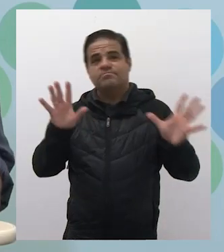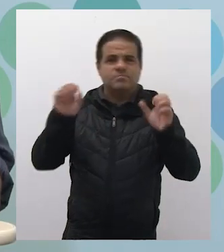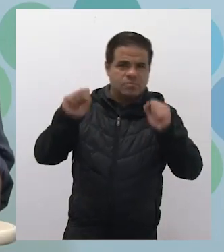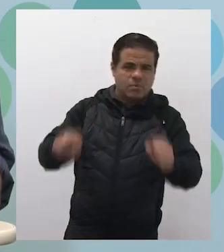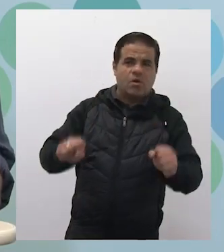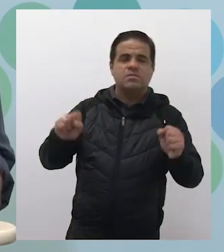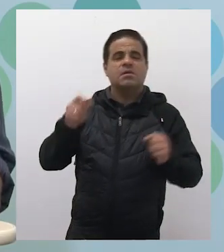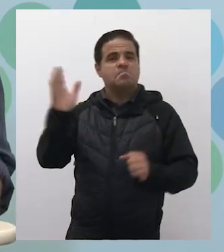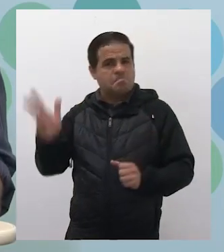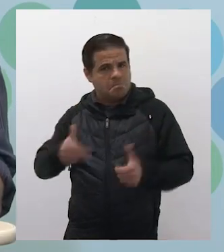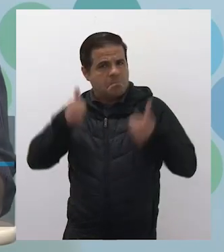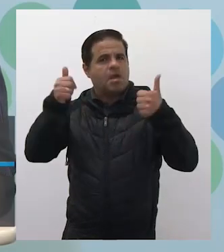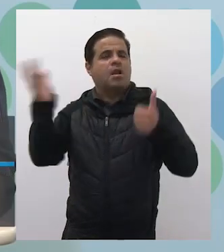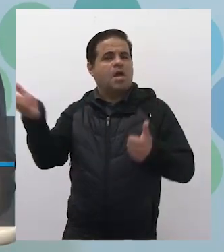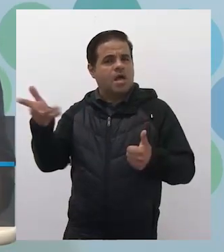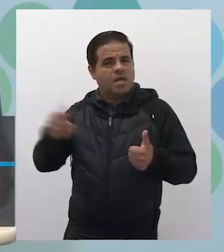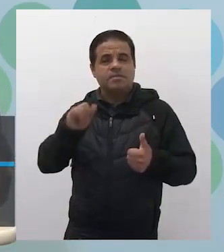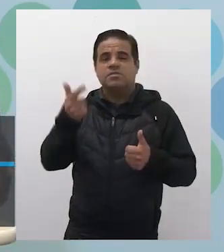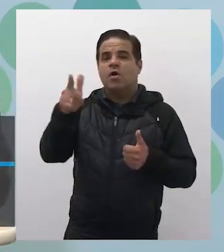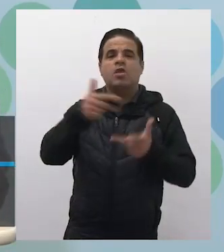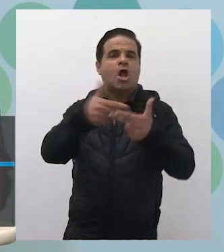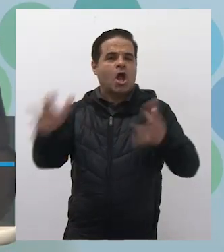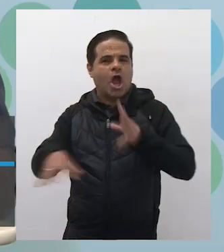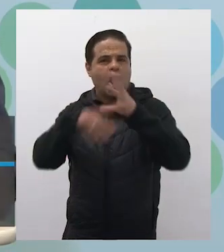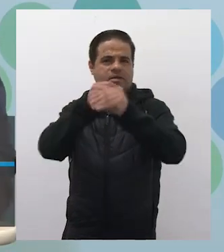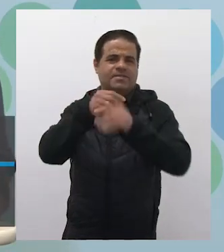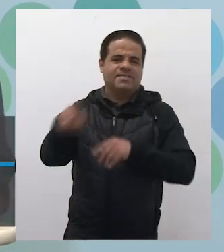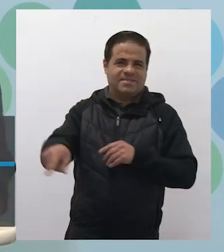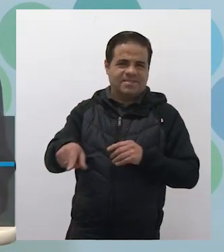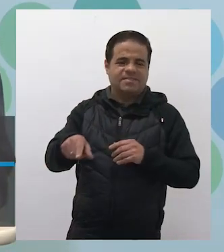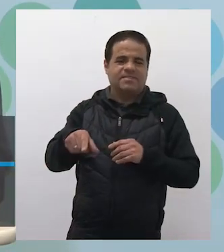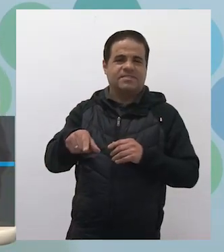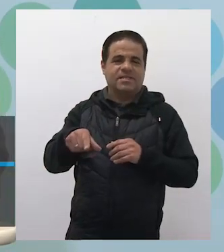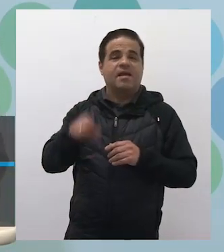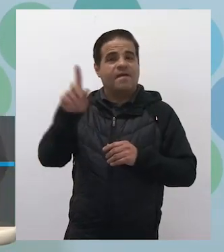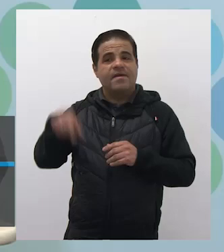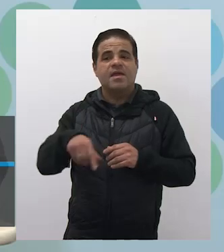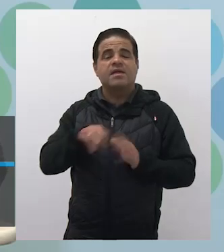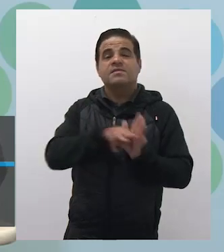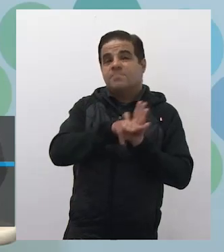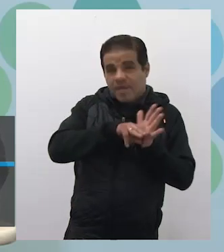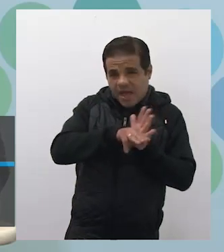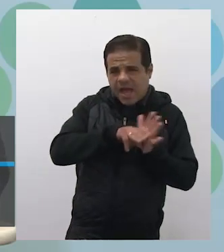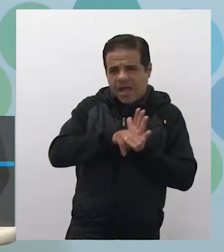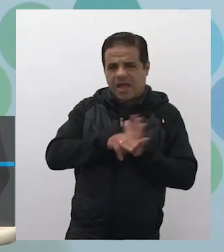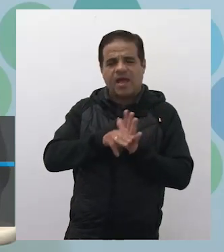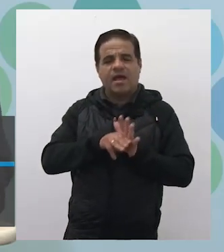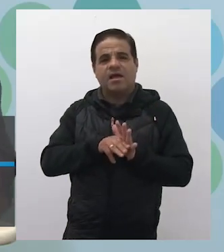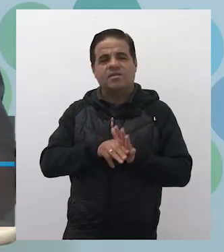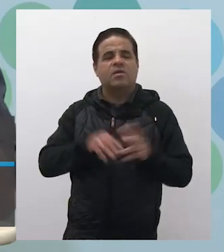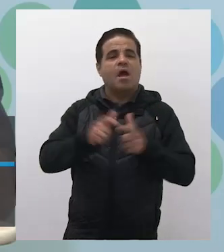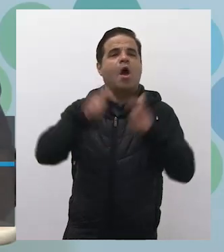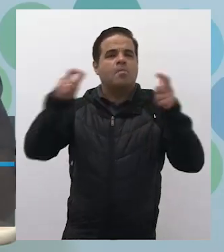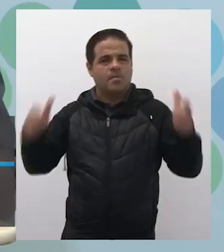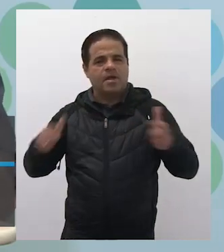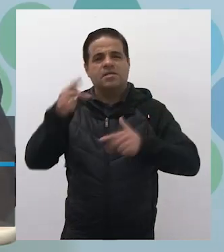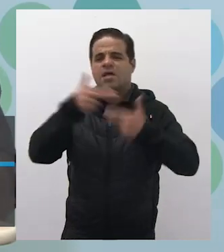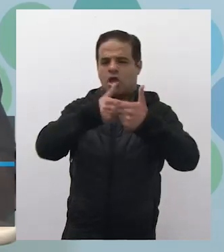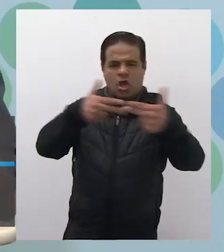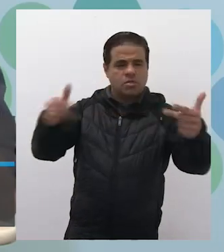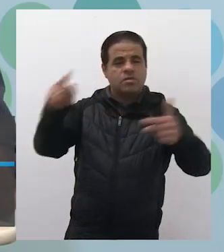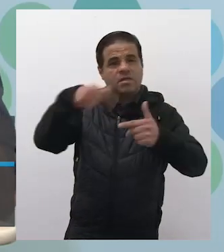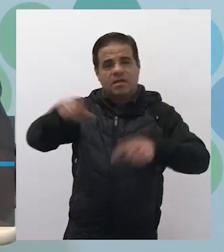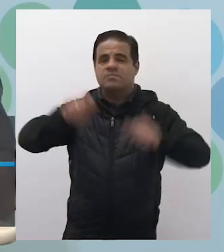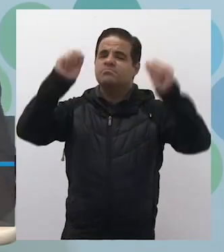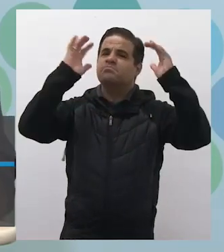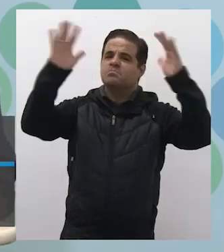mais eficiente se tiver essa outra coisinha. Porque esse método, assim como a maior parte das coisas que temos